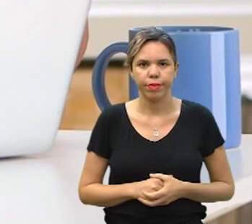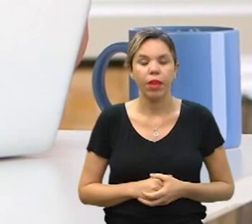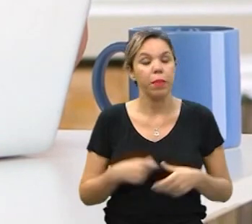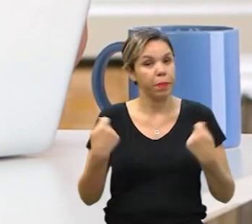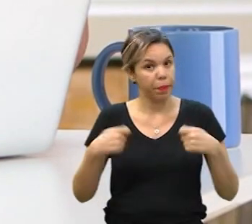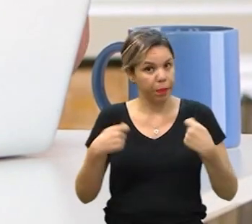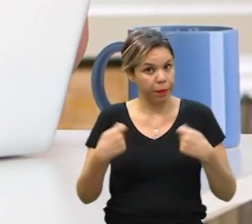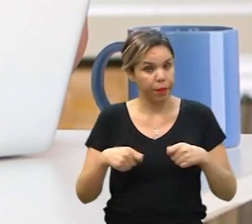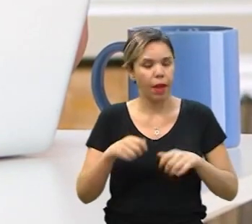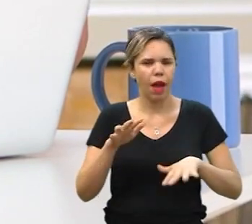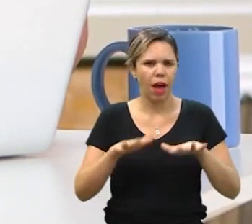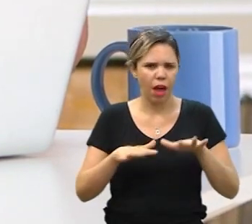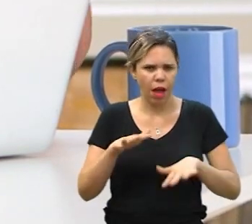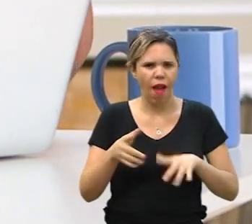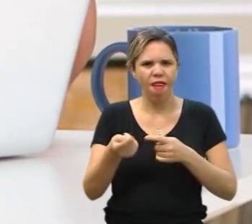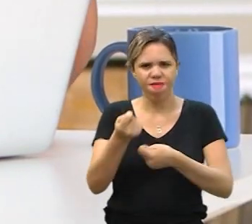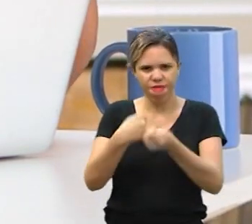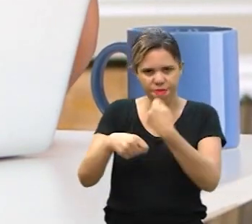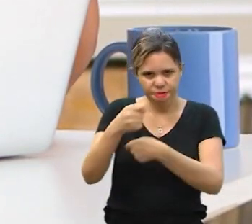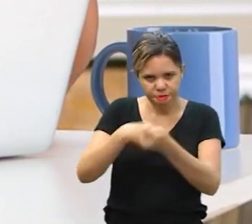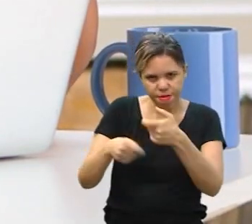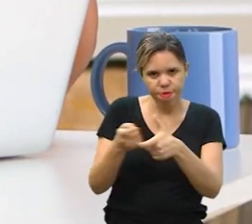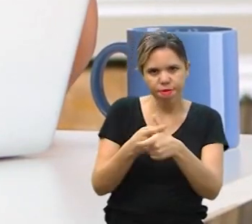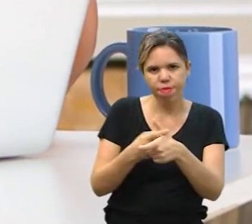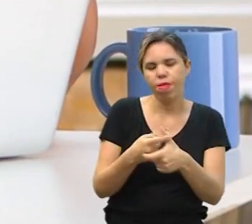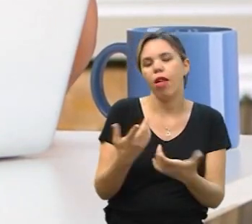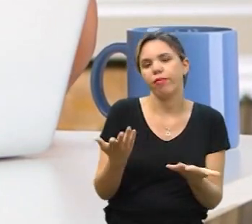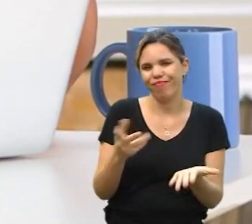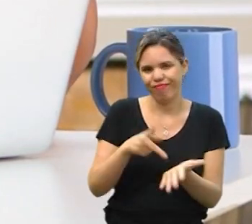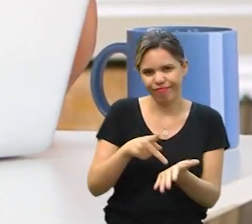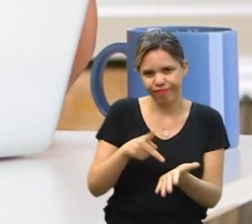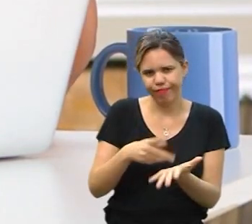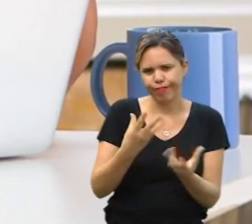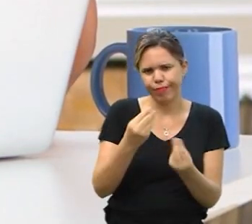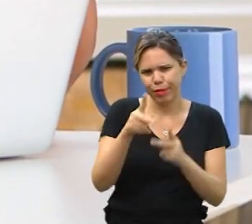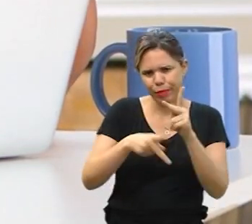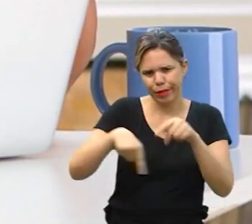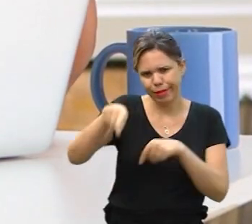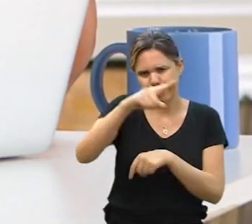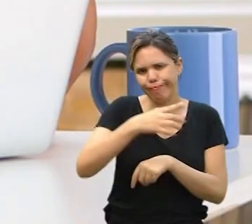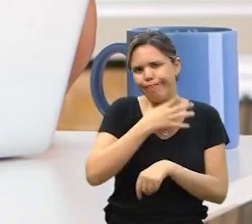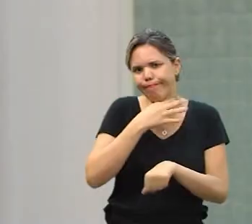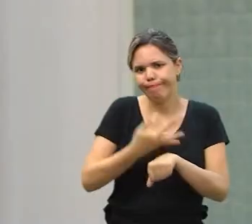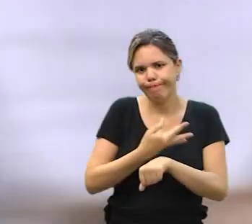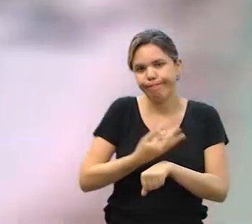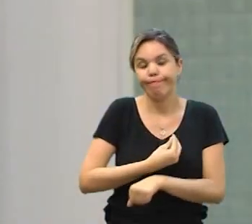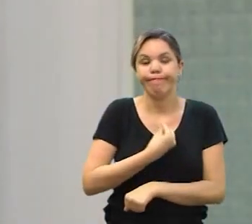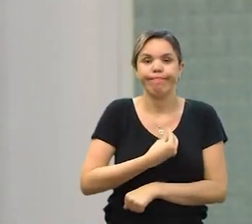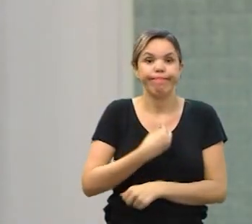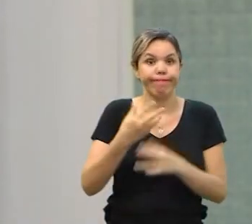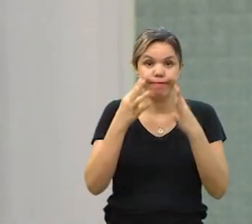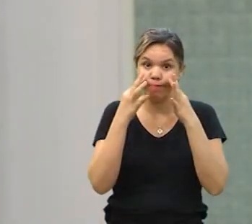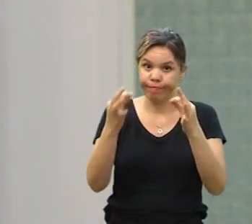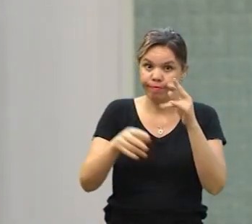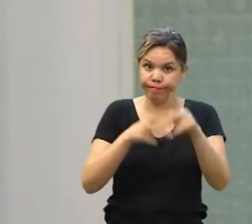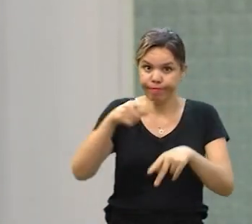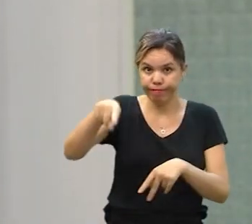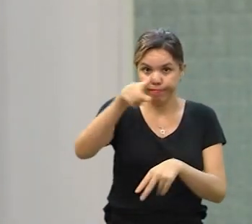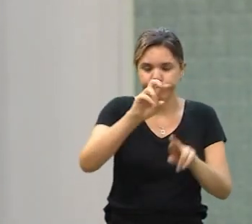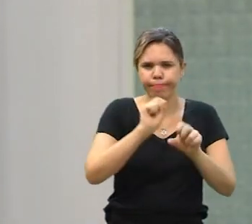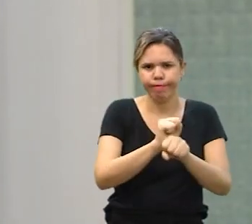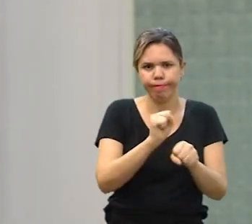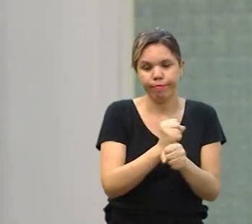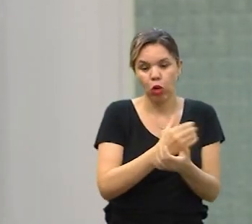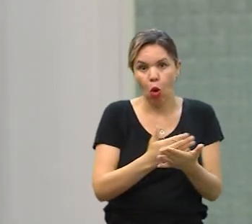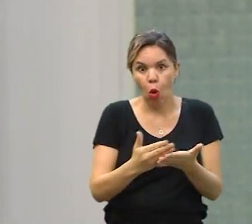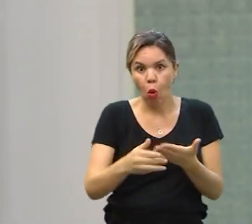É preciso muitas vezes negociar as dívidas, não é verdade? Muita gente já passou por isso na vida. Então, atenção pessoal que está esperando